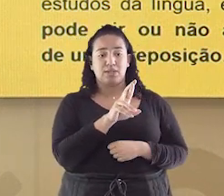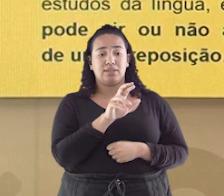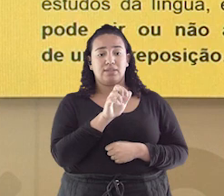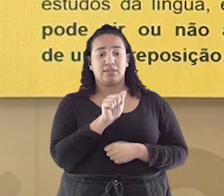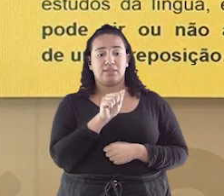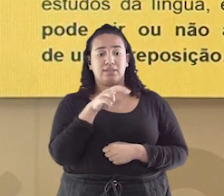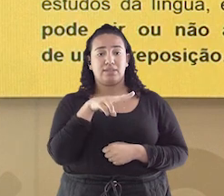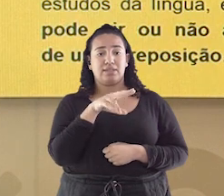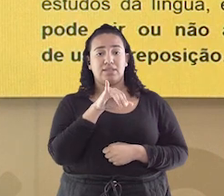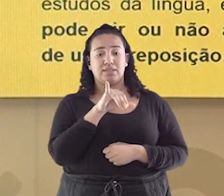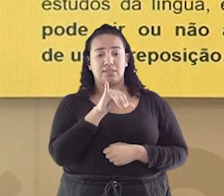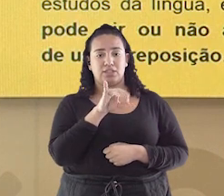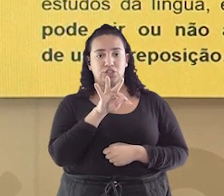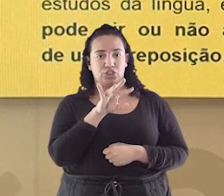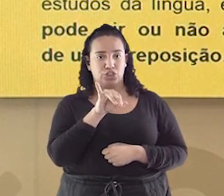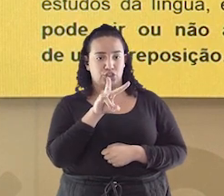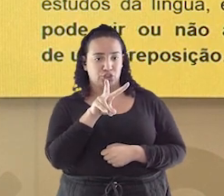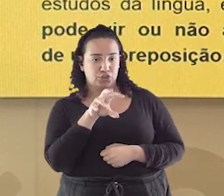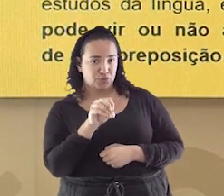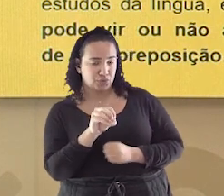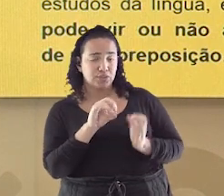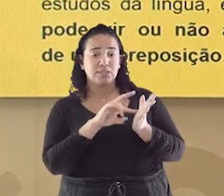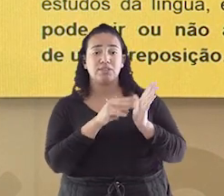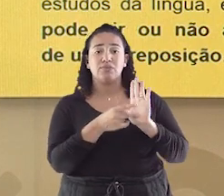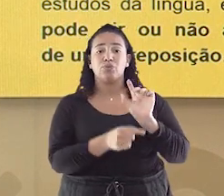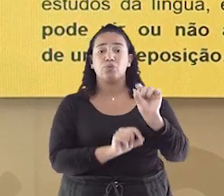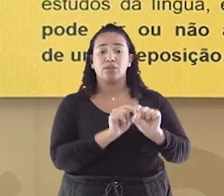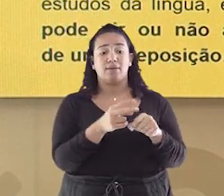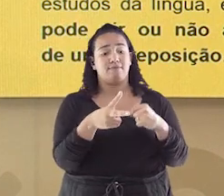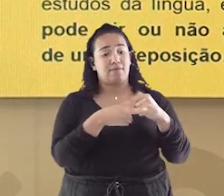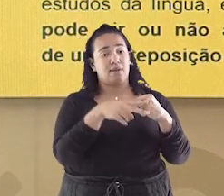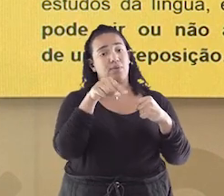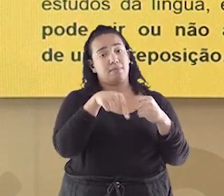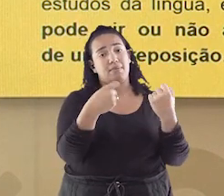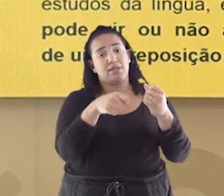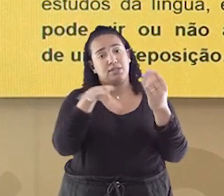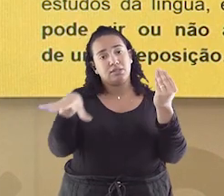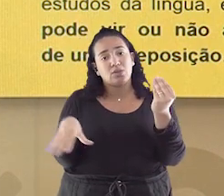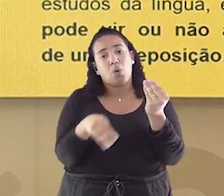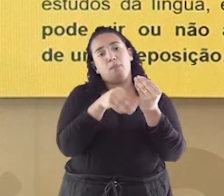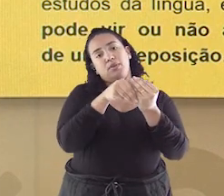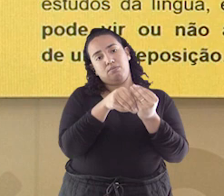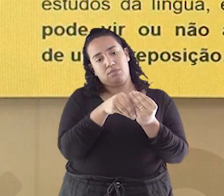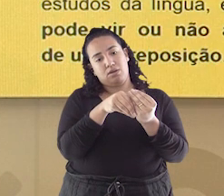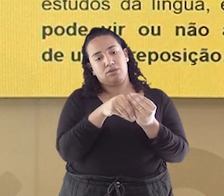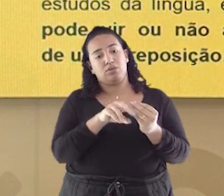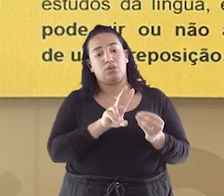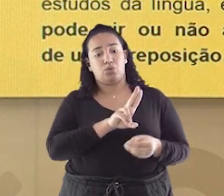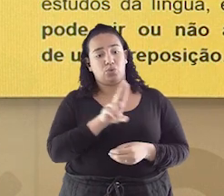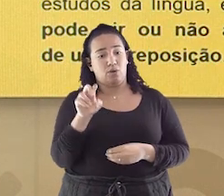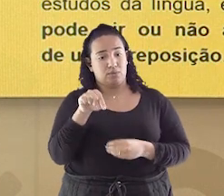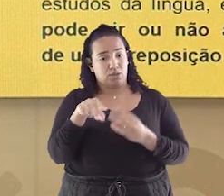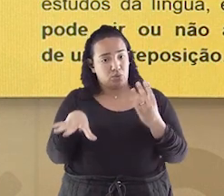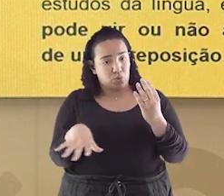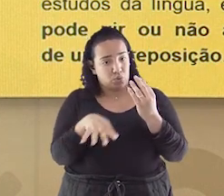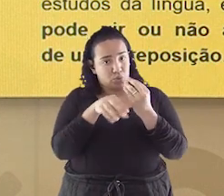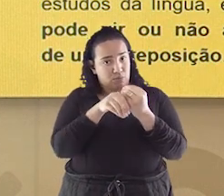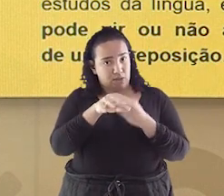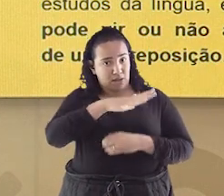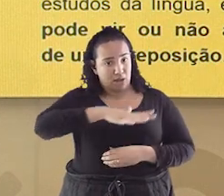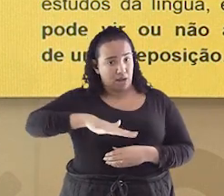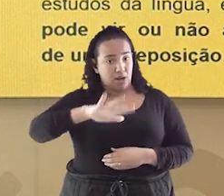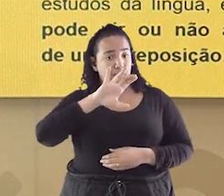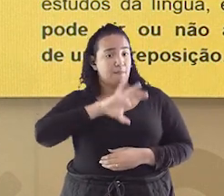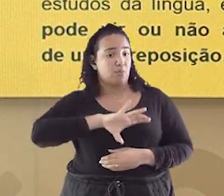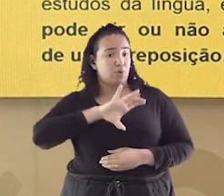esse verbo necessita de um complemento para ter sentido completo. E o nome desse complemento, nos estudos da